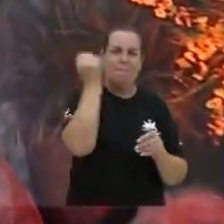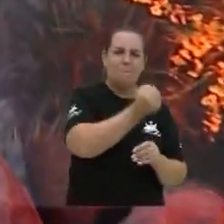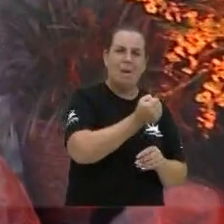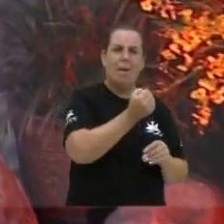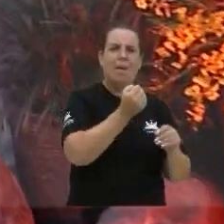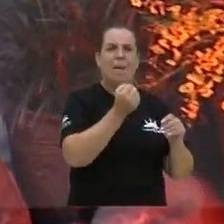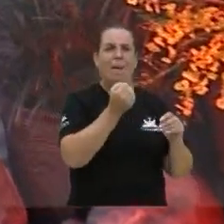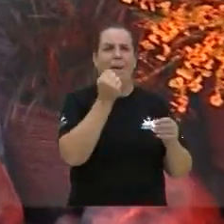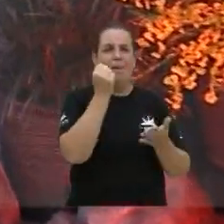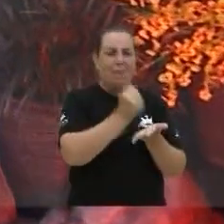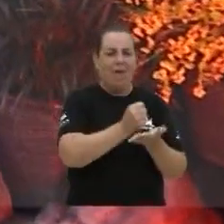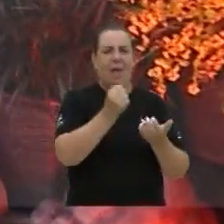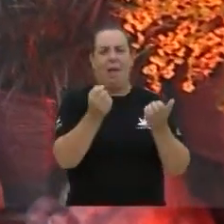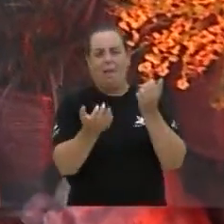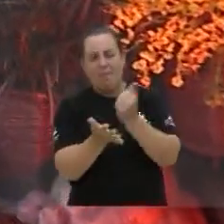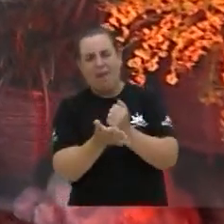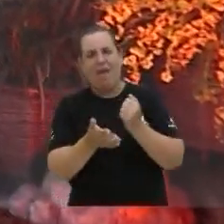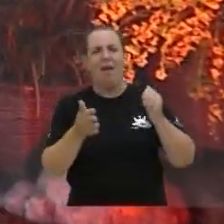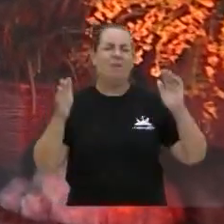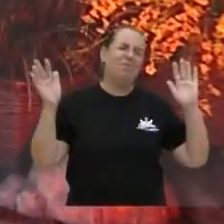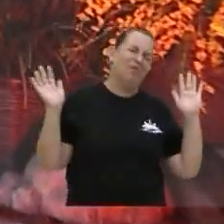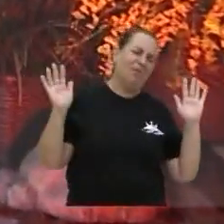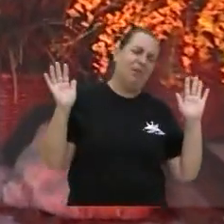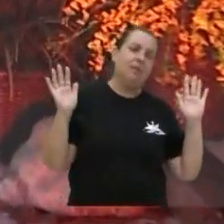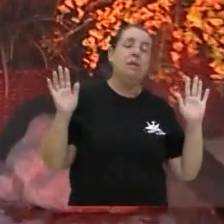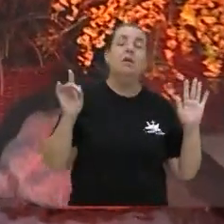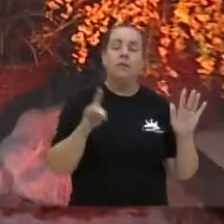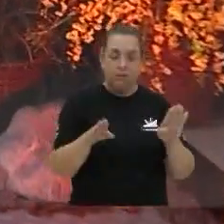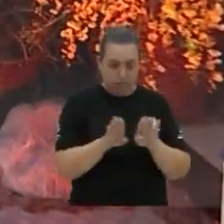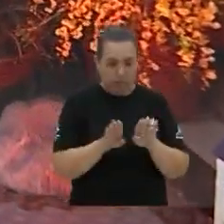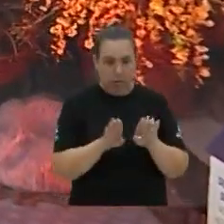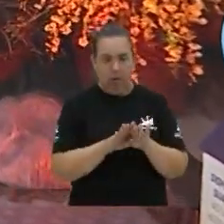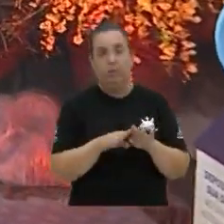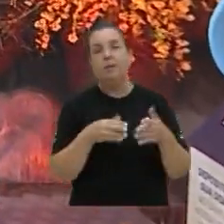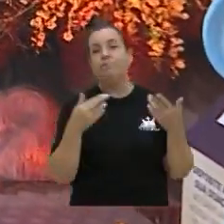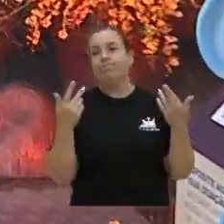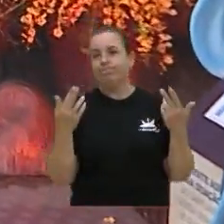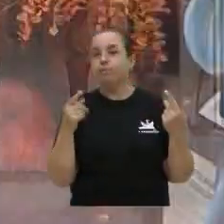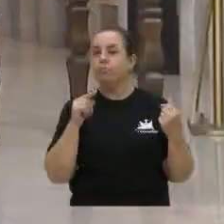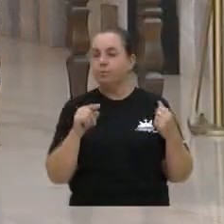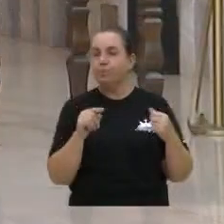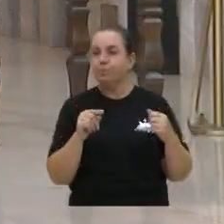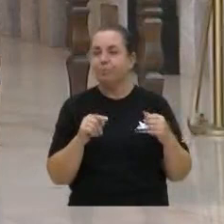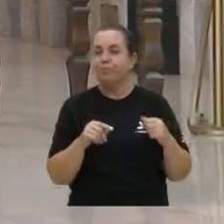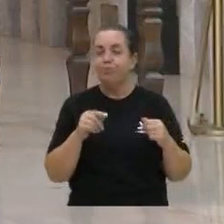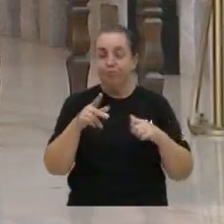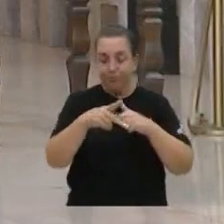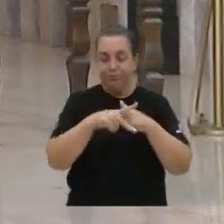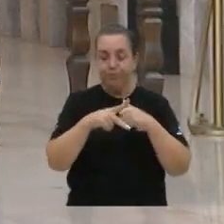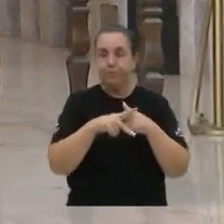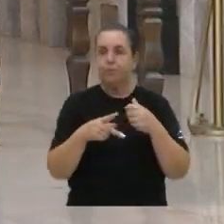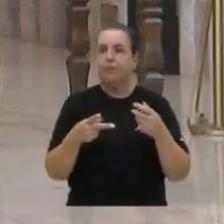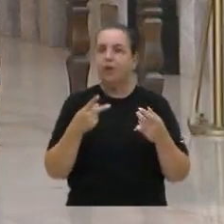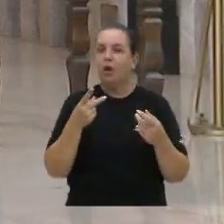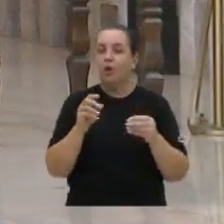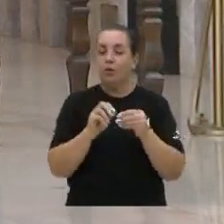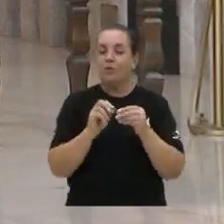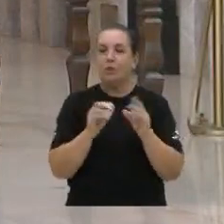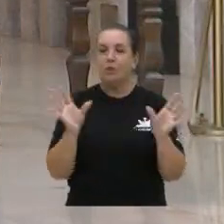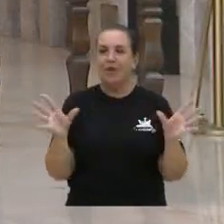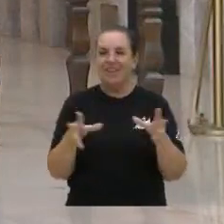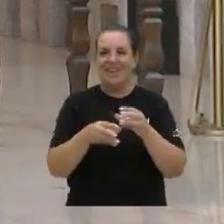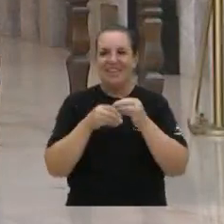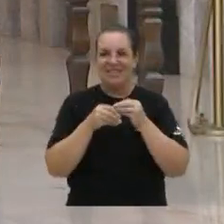mataram. E aí mais um ponto. É como que Pedro fazendo um resumo